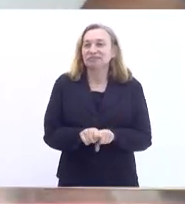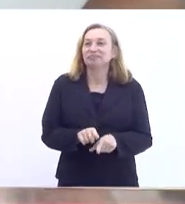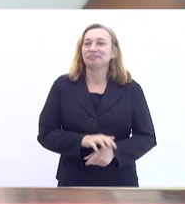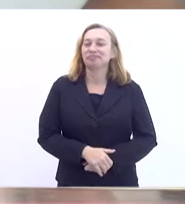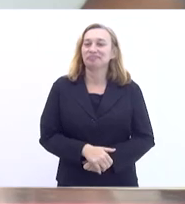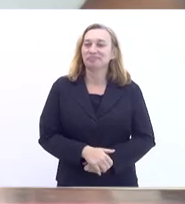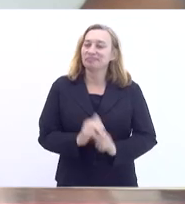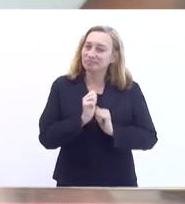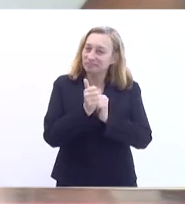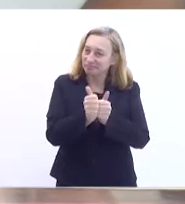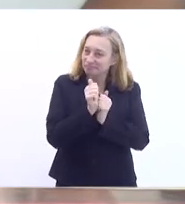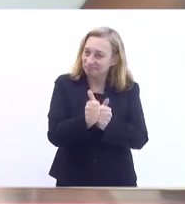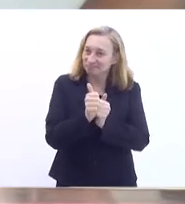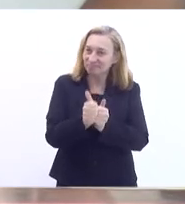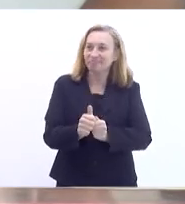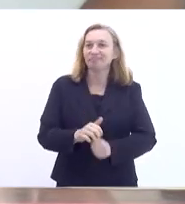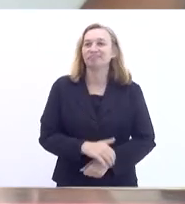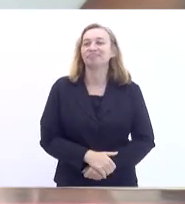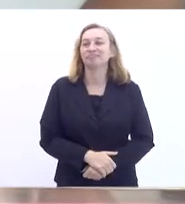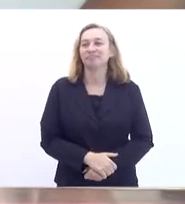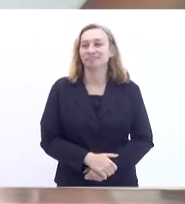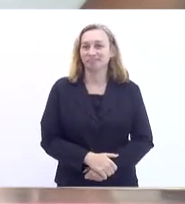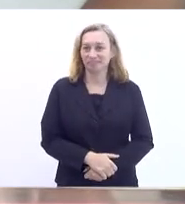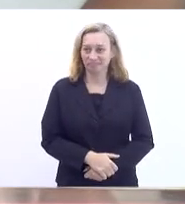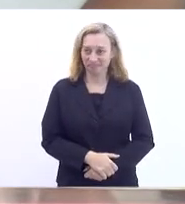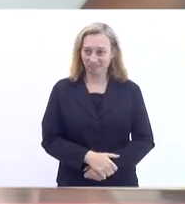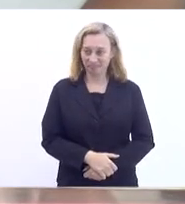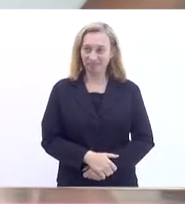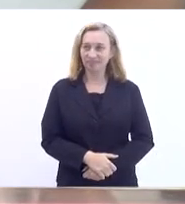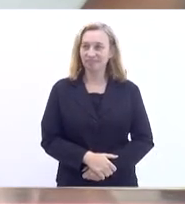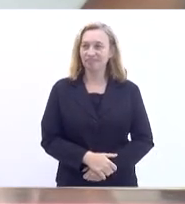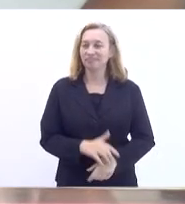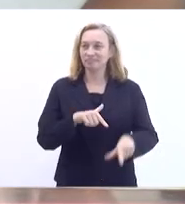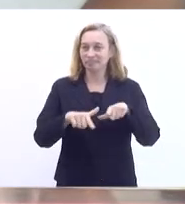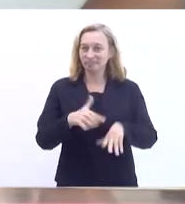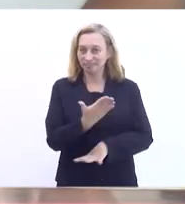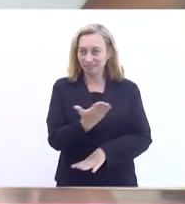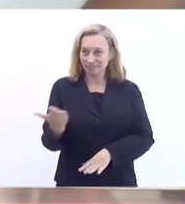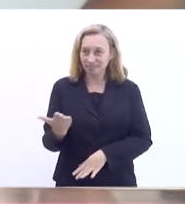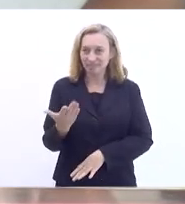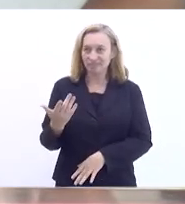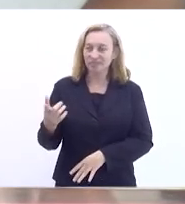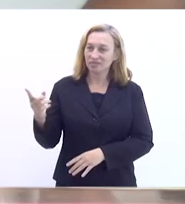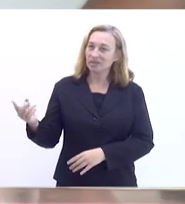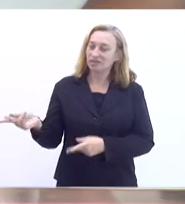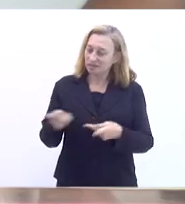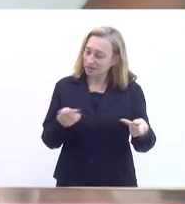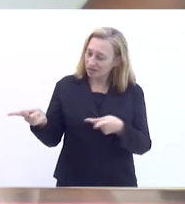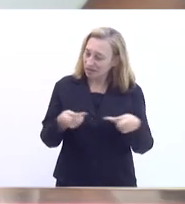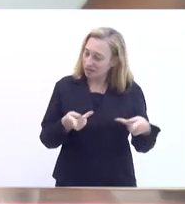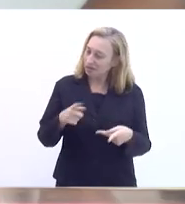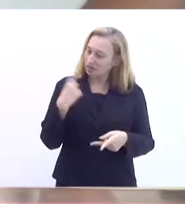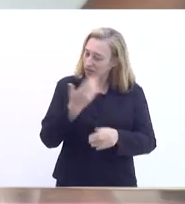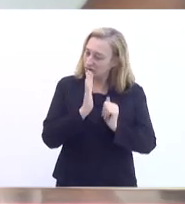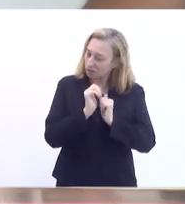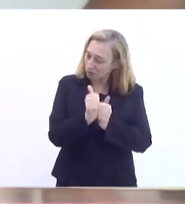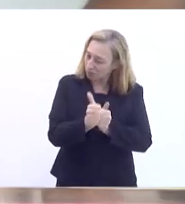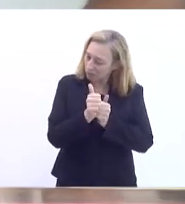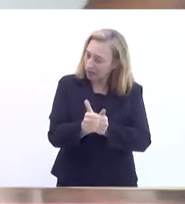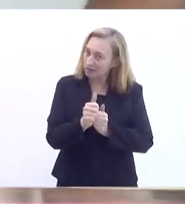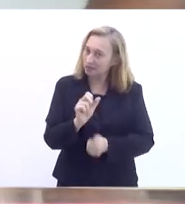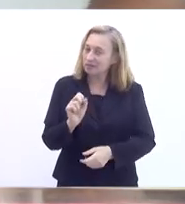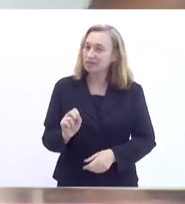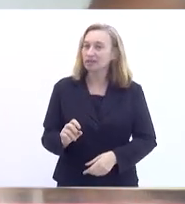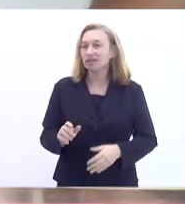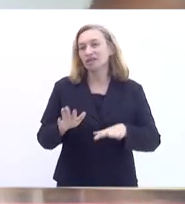acompanhado aí a busca de vocês já várias vezes já vieram aqui o que a gente já acompanhou é